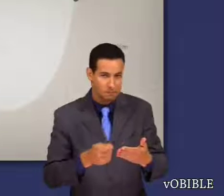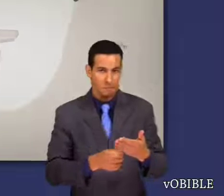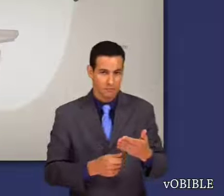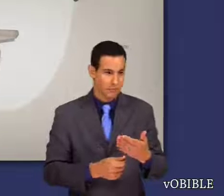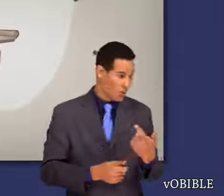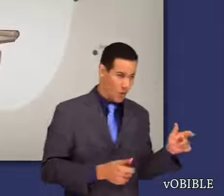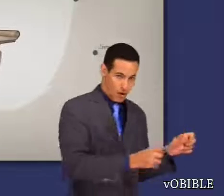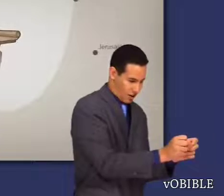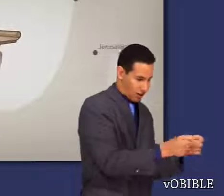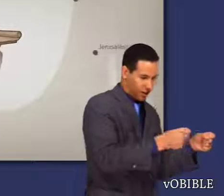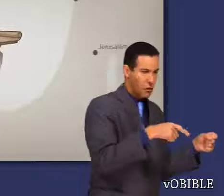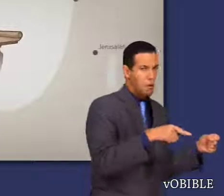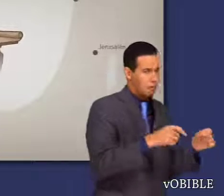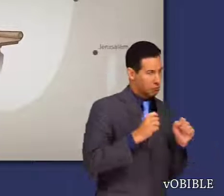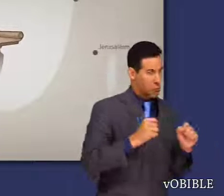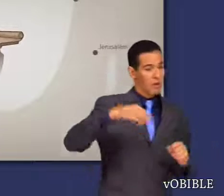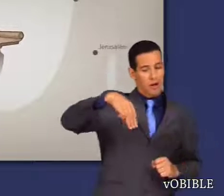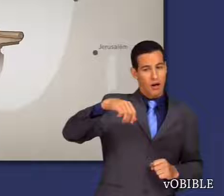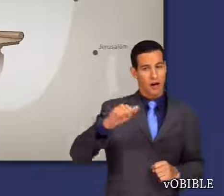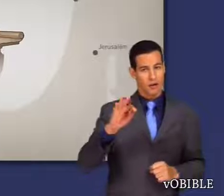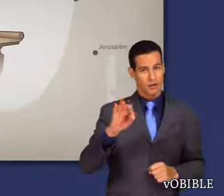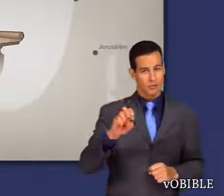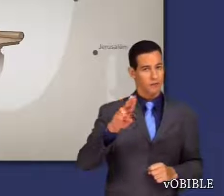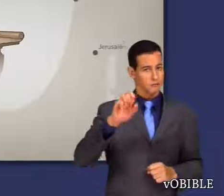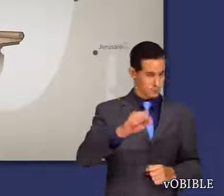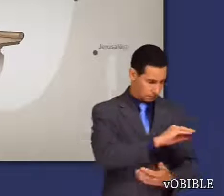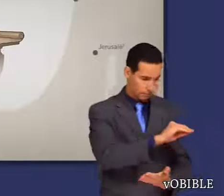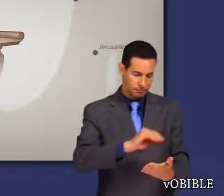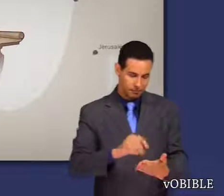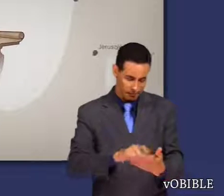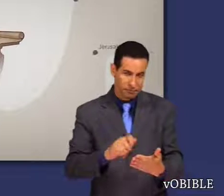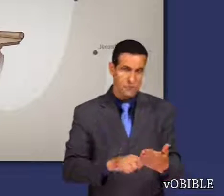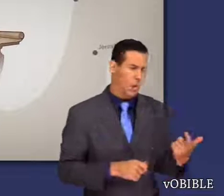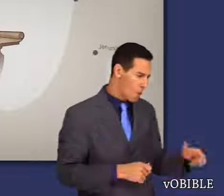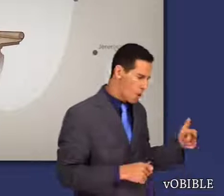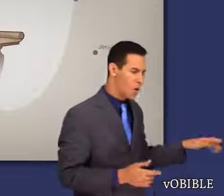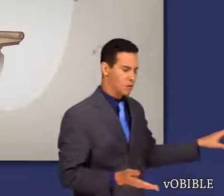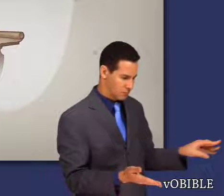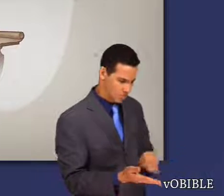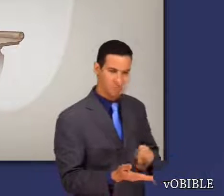acompanharam o ministério de Jesus e examinou documentos históricos exatos.